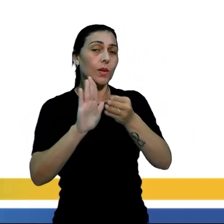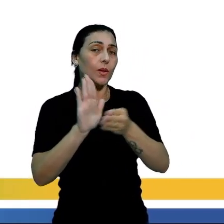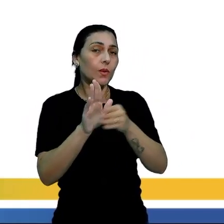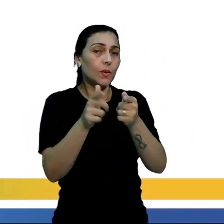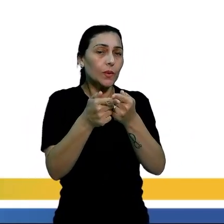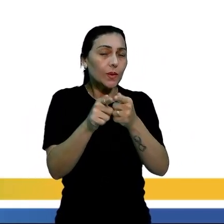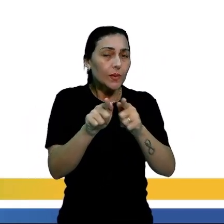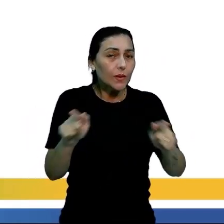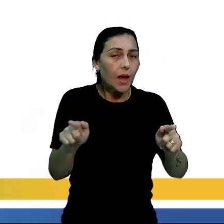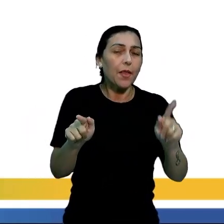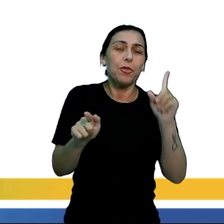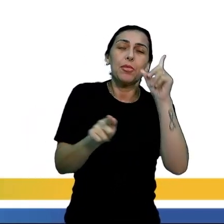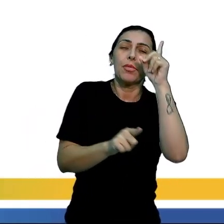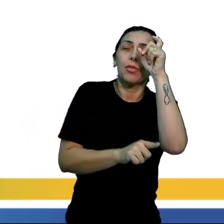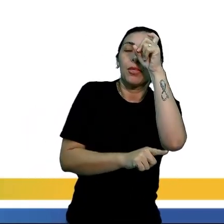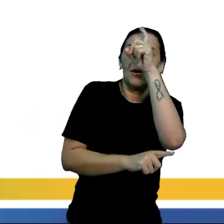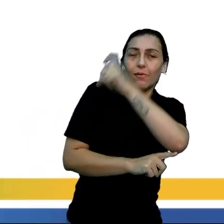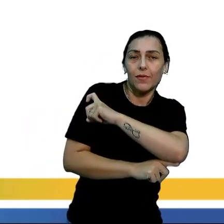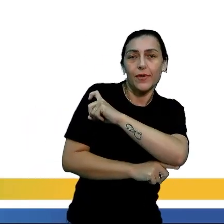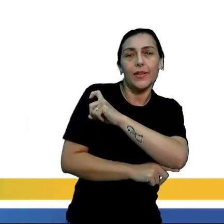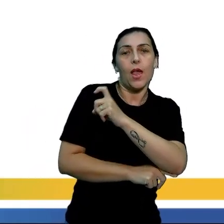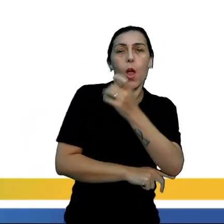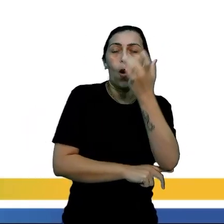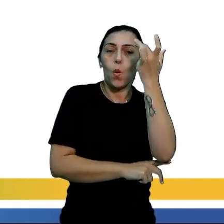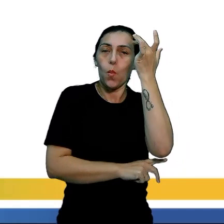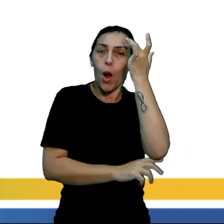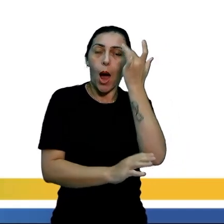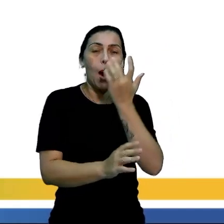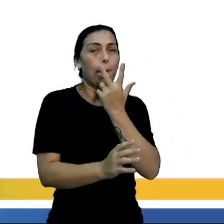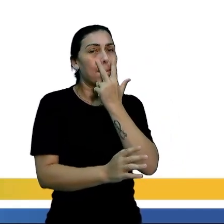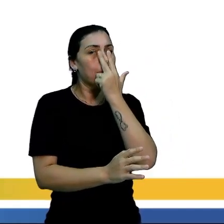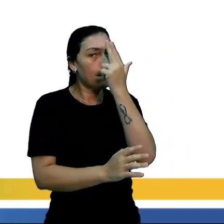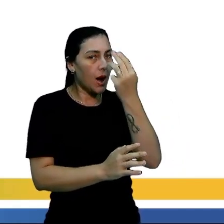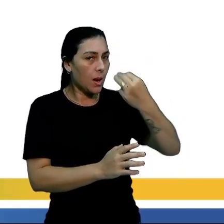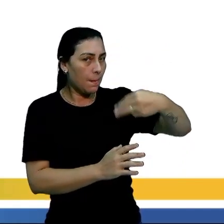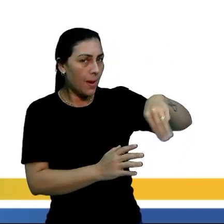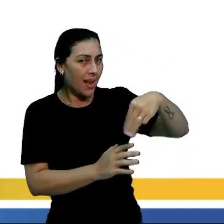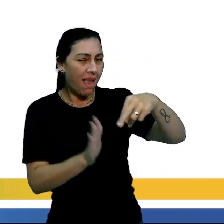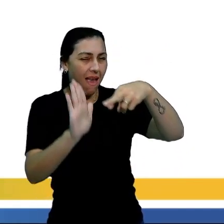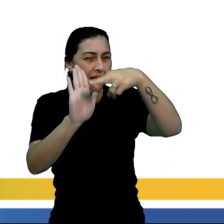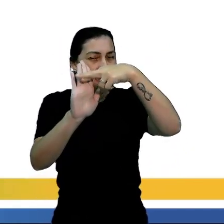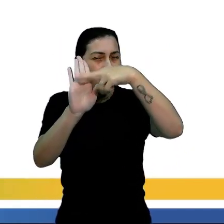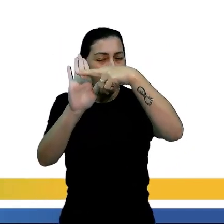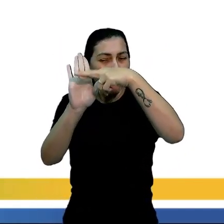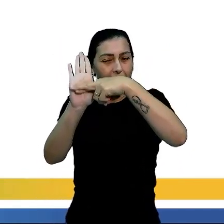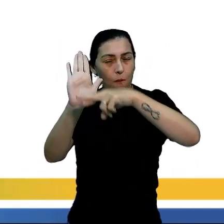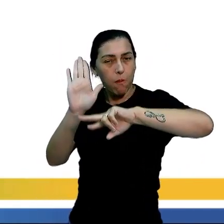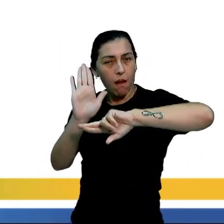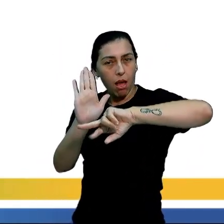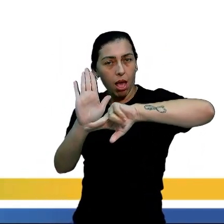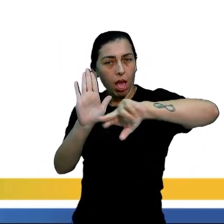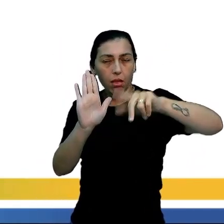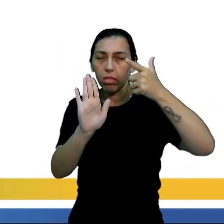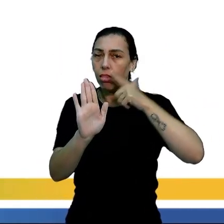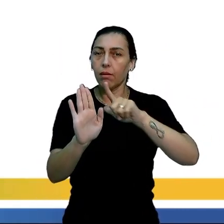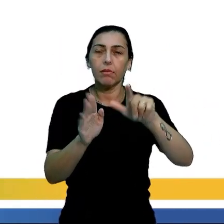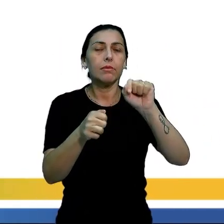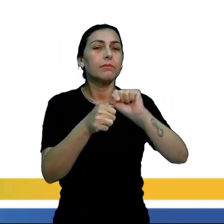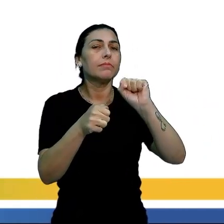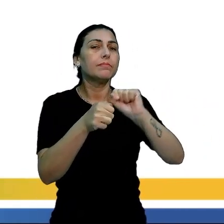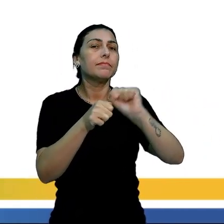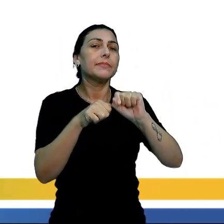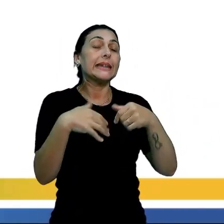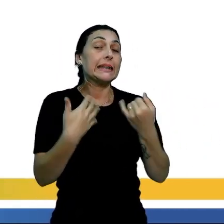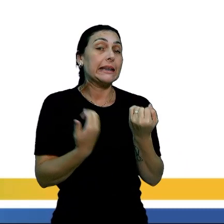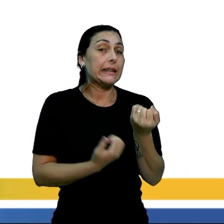gramaticais, eles são muito difíceis. Eu acho parecido com a matemática, é uma regra para lá, regra para cá, eu não consigo fazer. Galera,